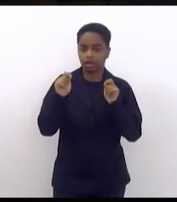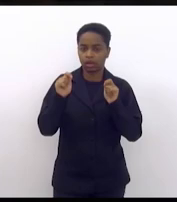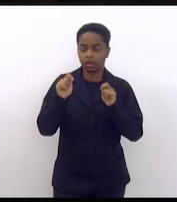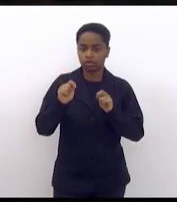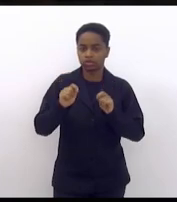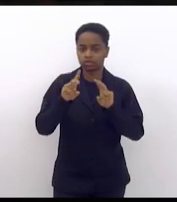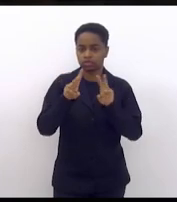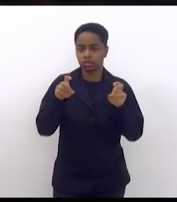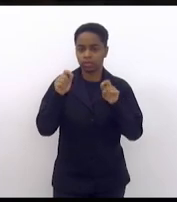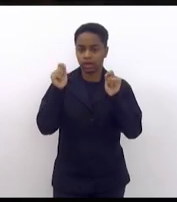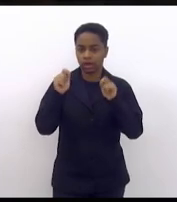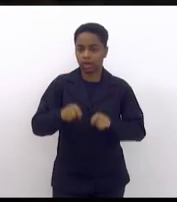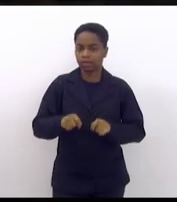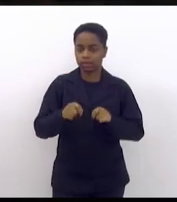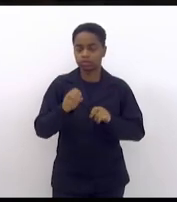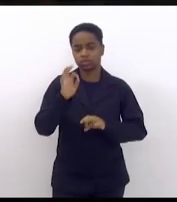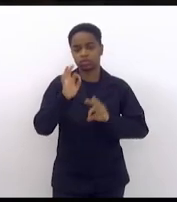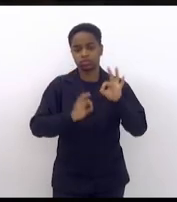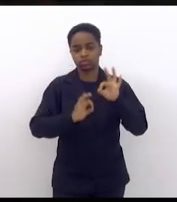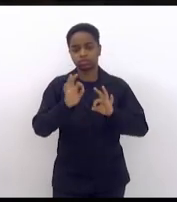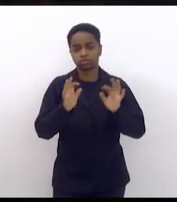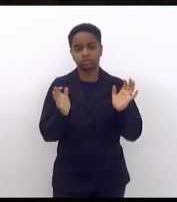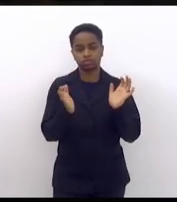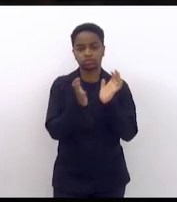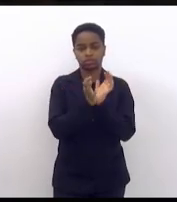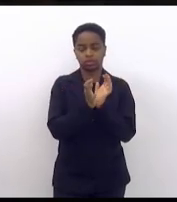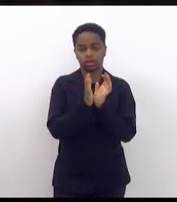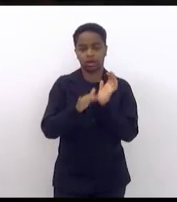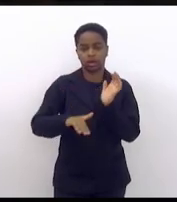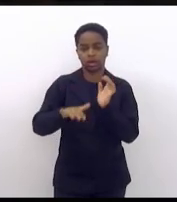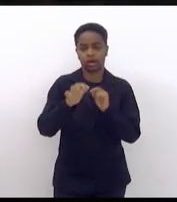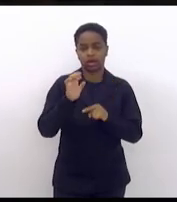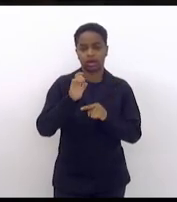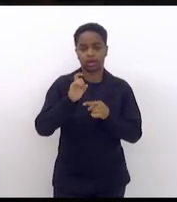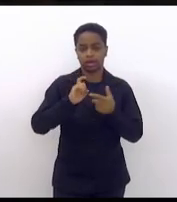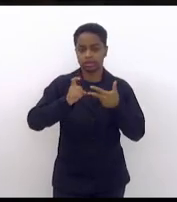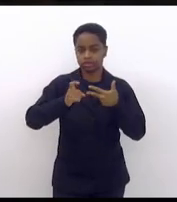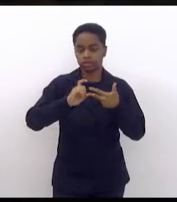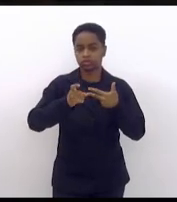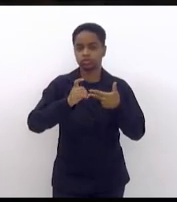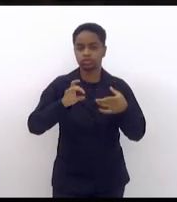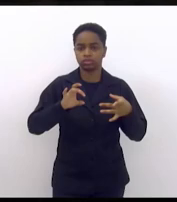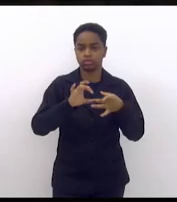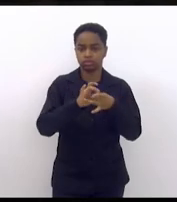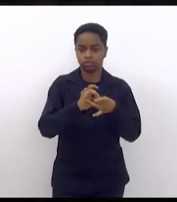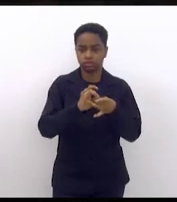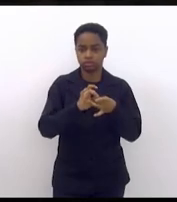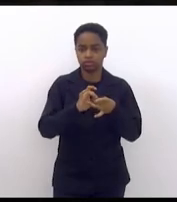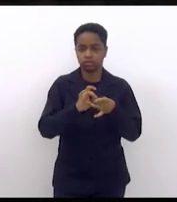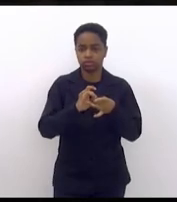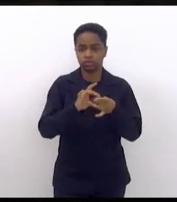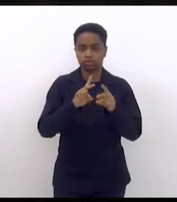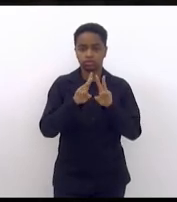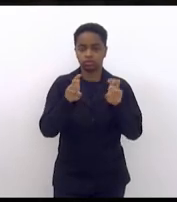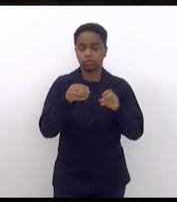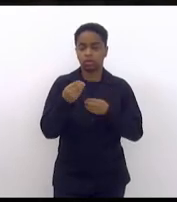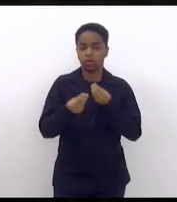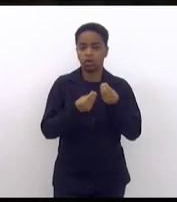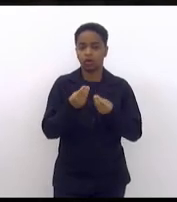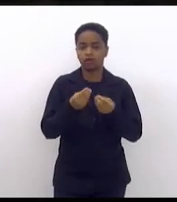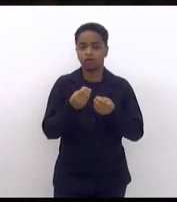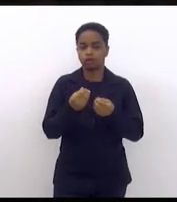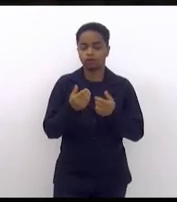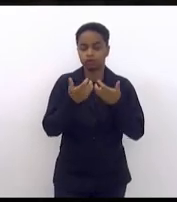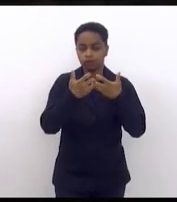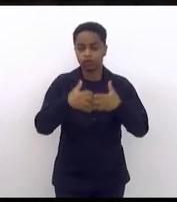de constituição de um corpo de executivo que é diretamente ligado ao tamanho do funcionalismo público capaz